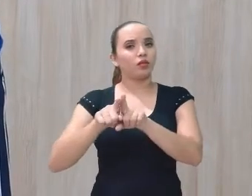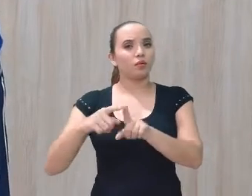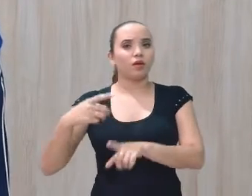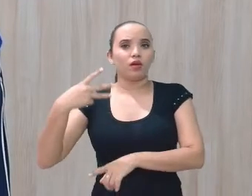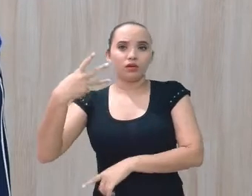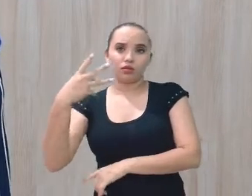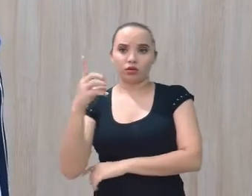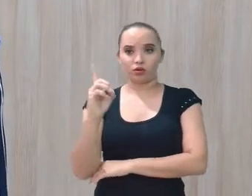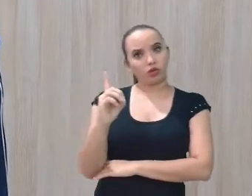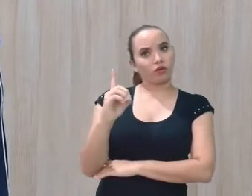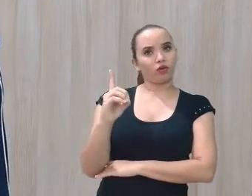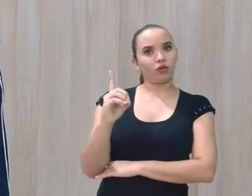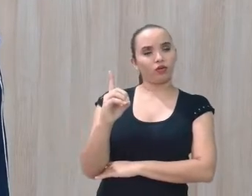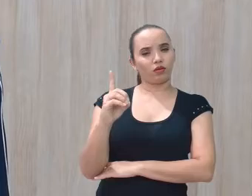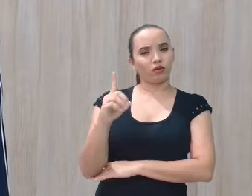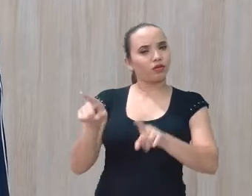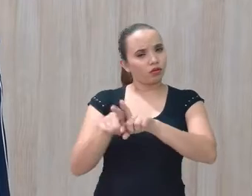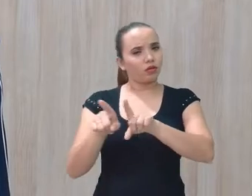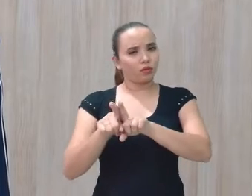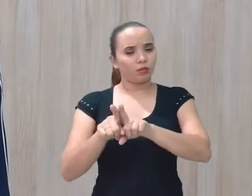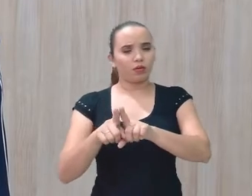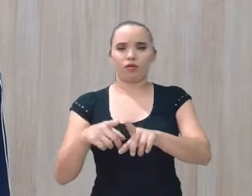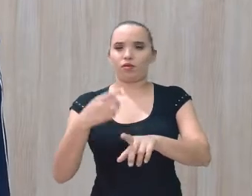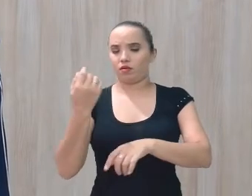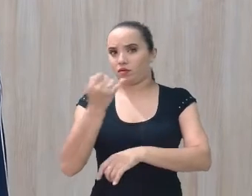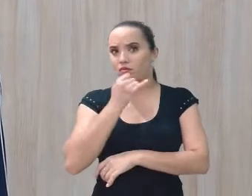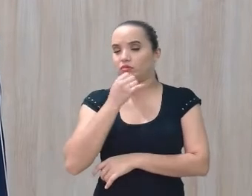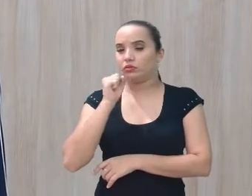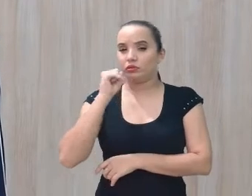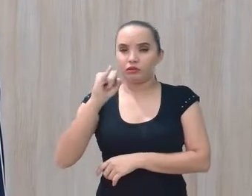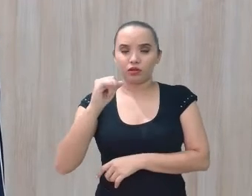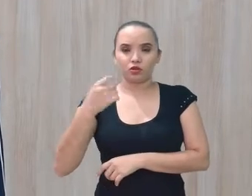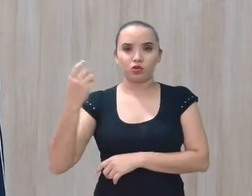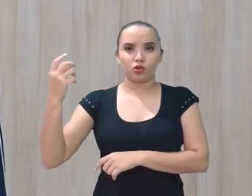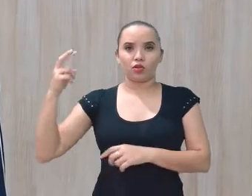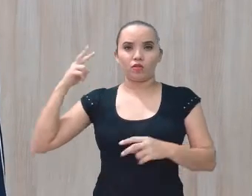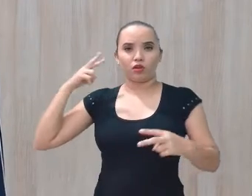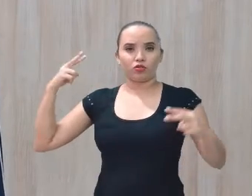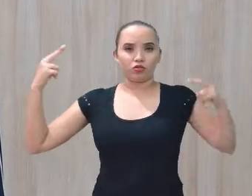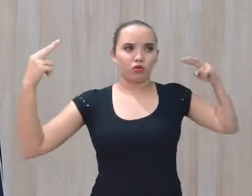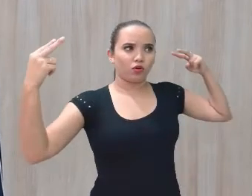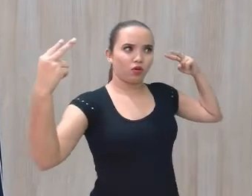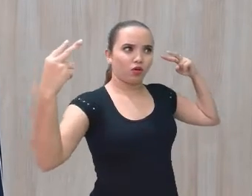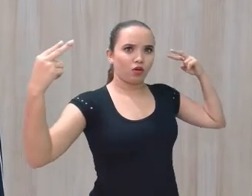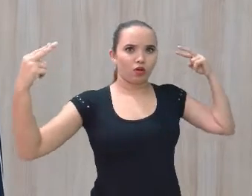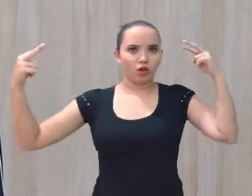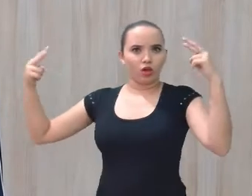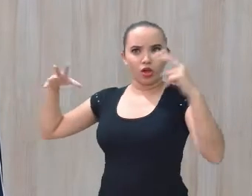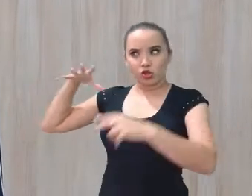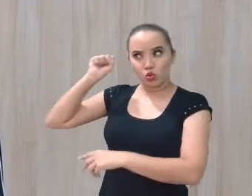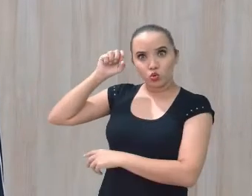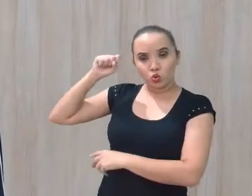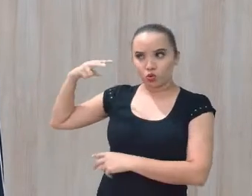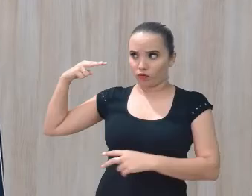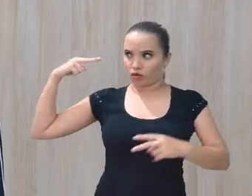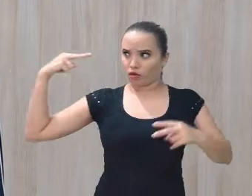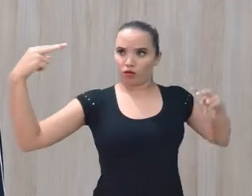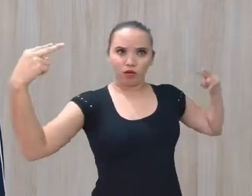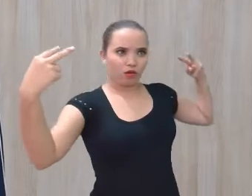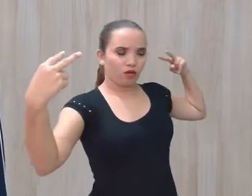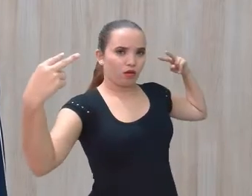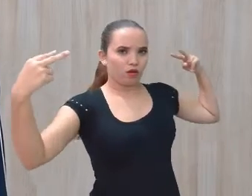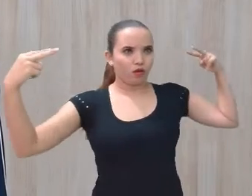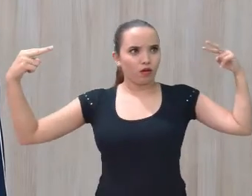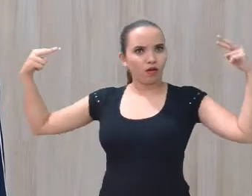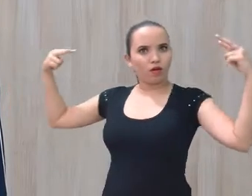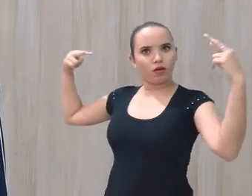tridimensional. Ou seja, a gente vai escutar em qualquer direção, tá? O som, ele vem de um lado, mas